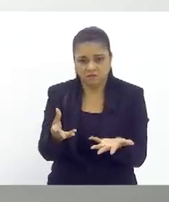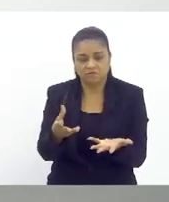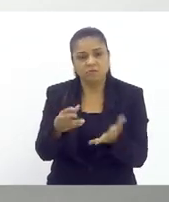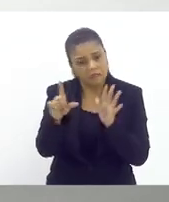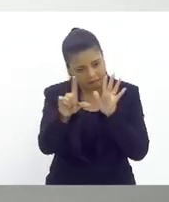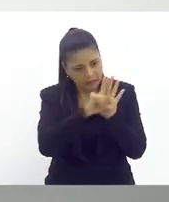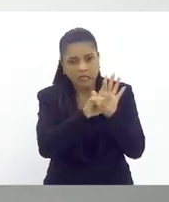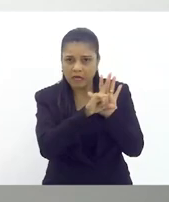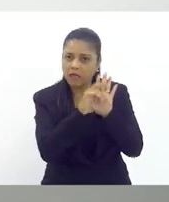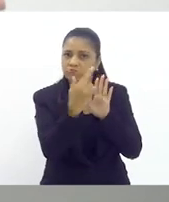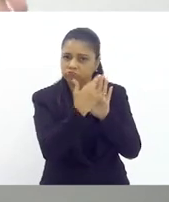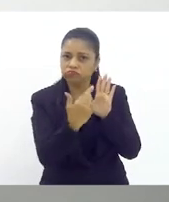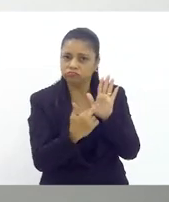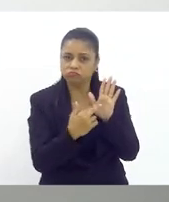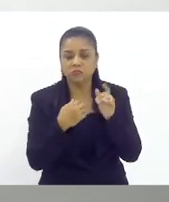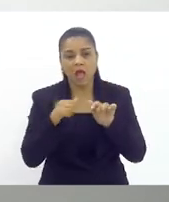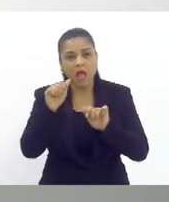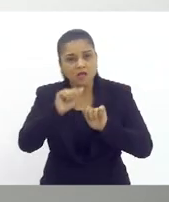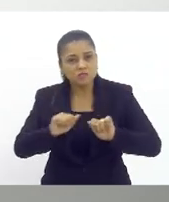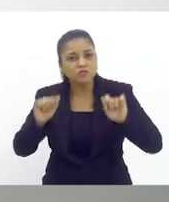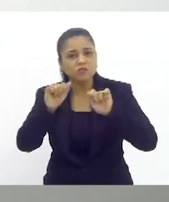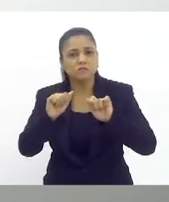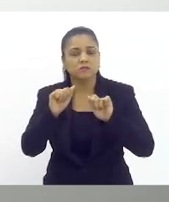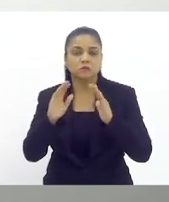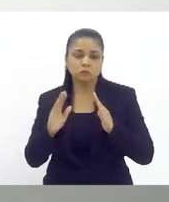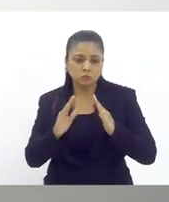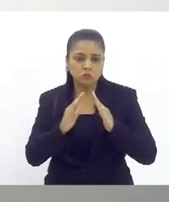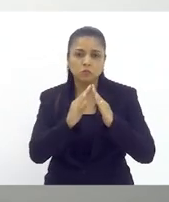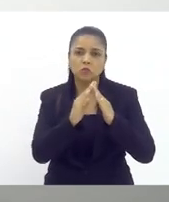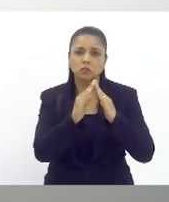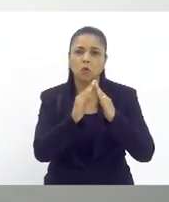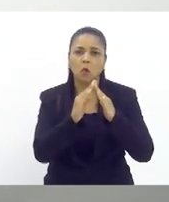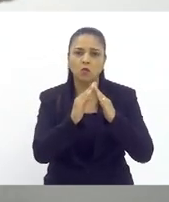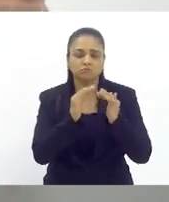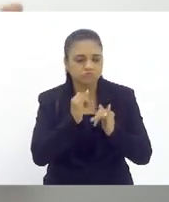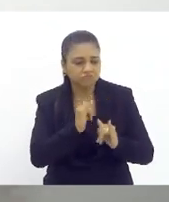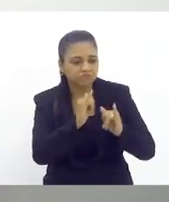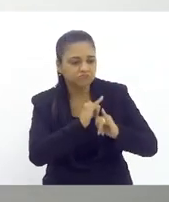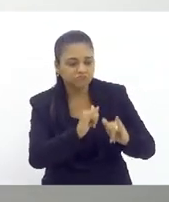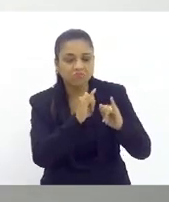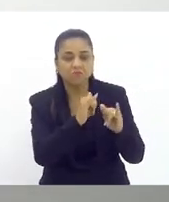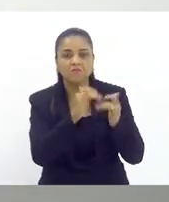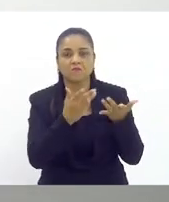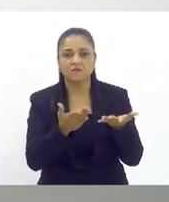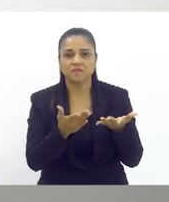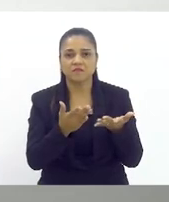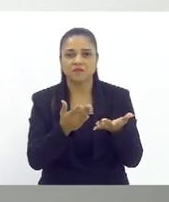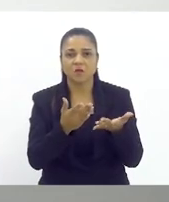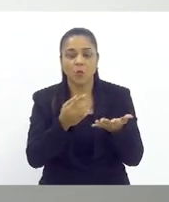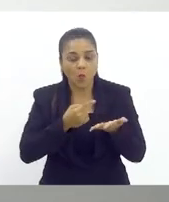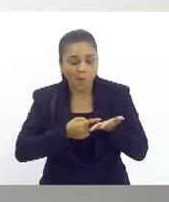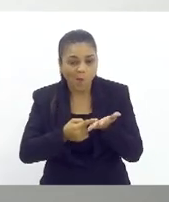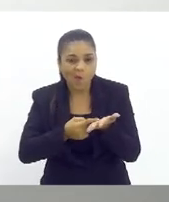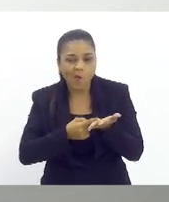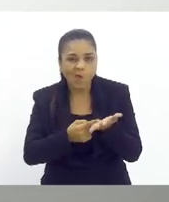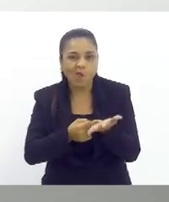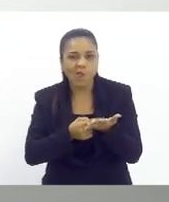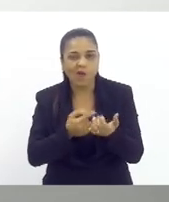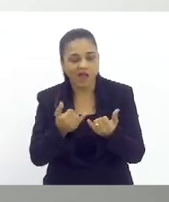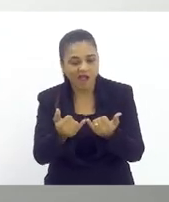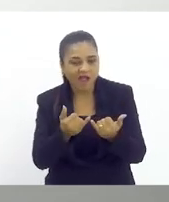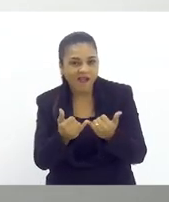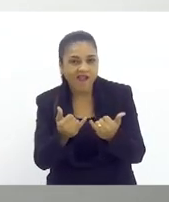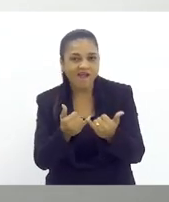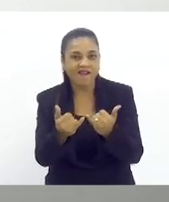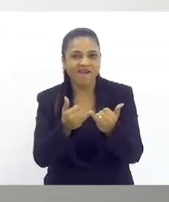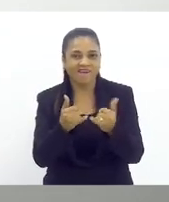poderia fazer isso nessa associações de moradores e fazer um pré a cor do local né